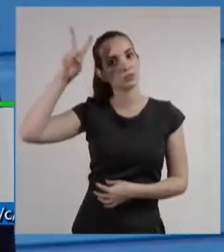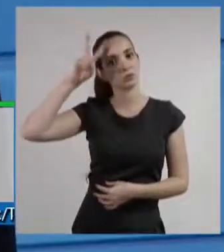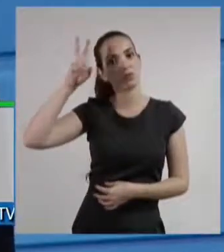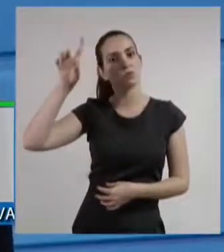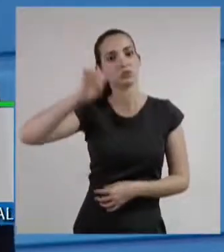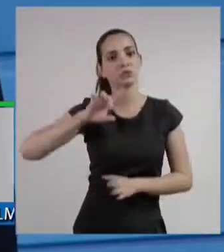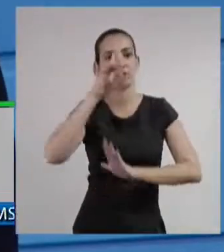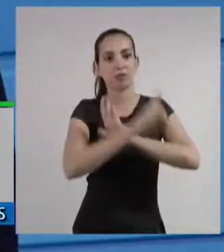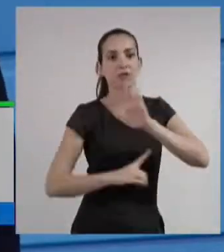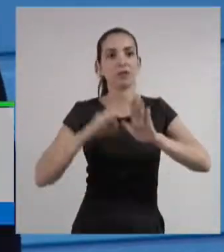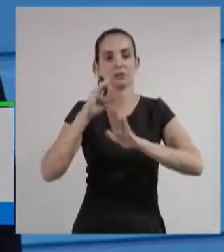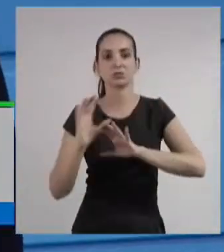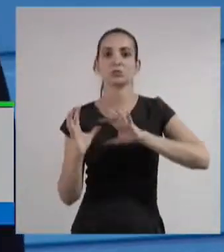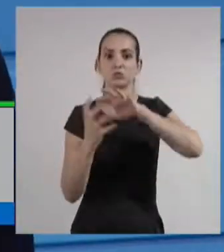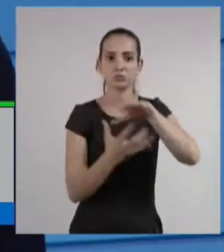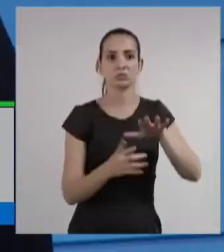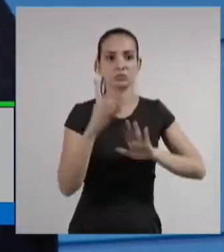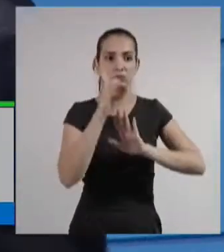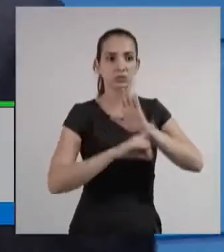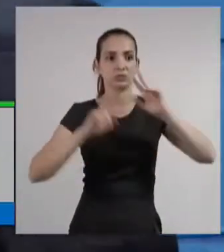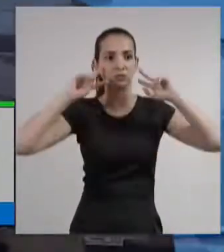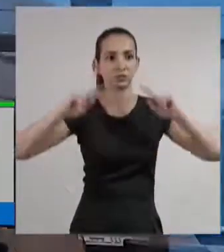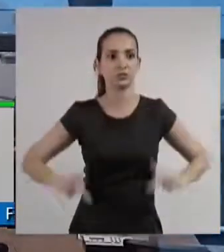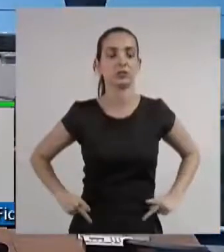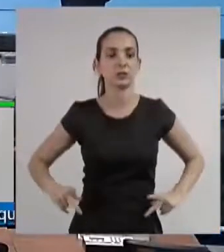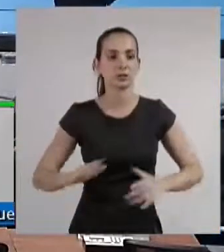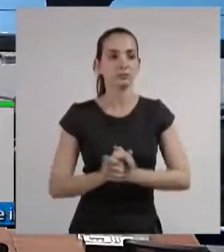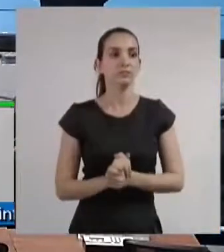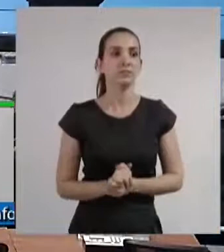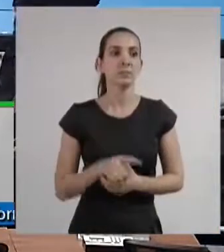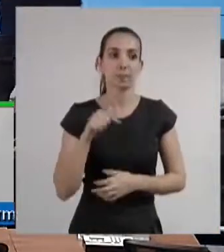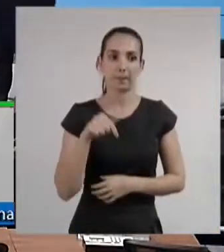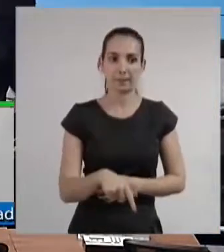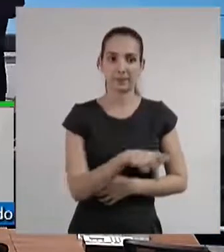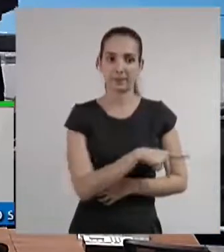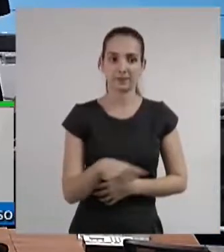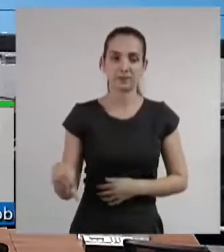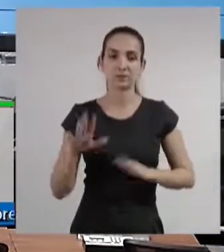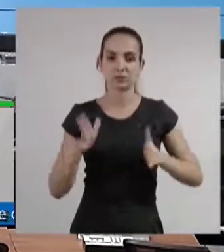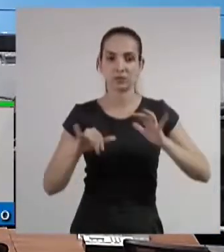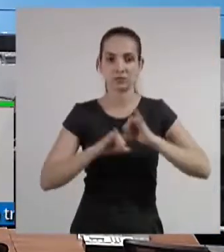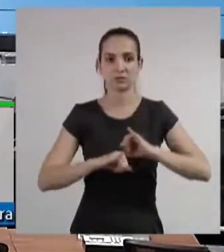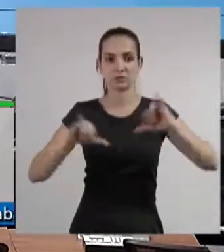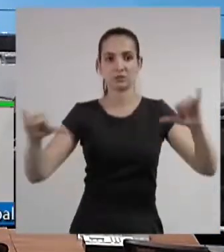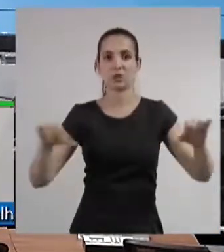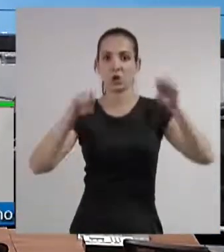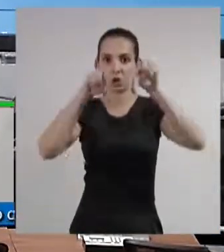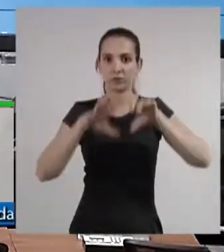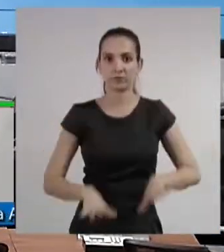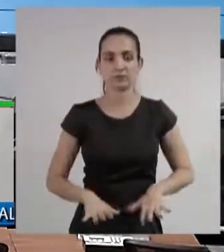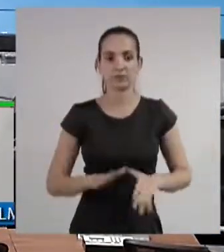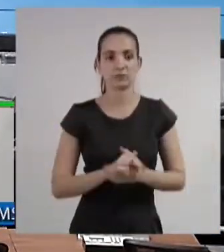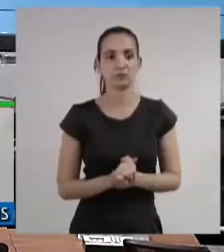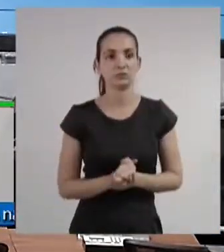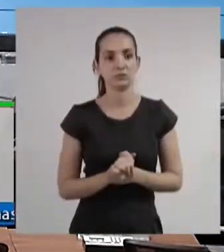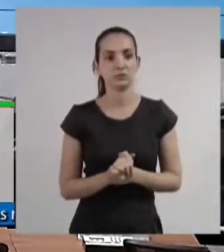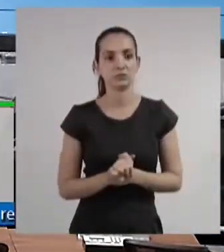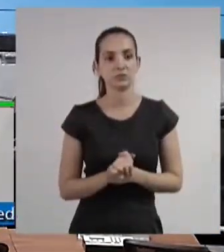da Declaração Universal dos Direitos Humanos. Senhor presidente, já comunica de ofício